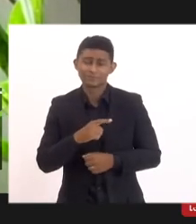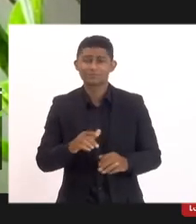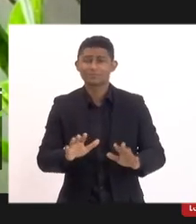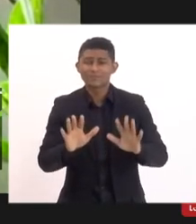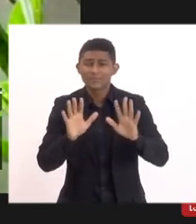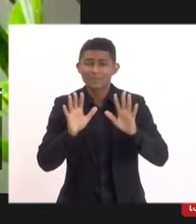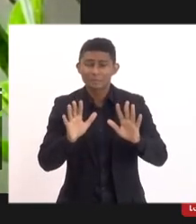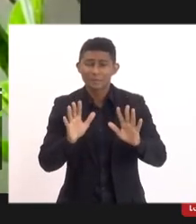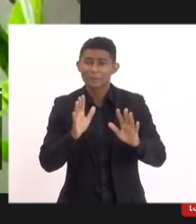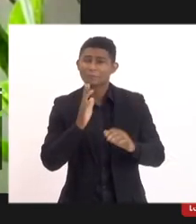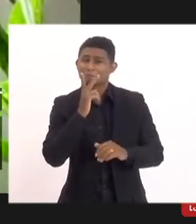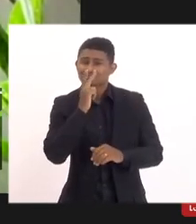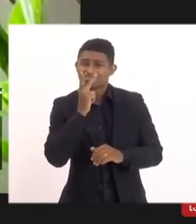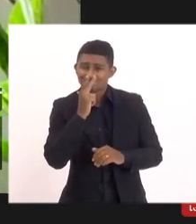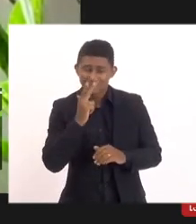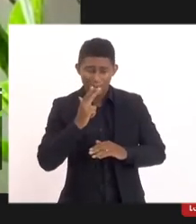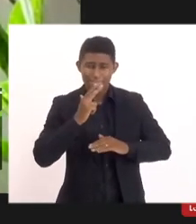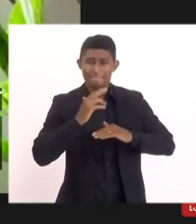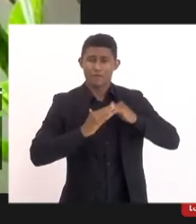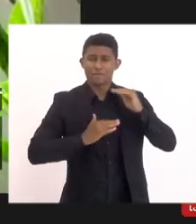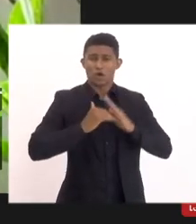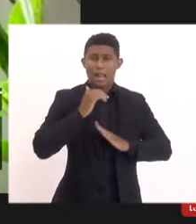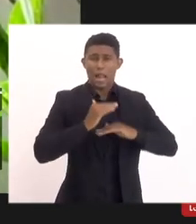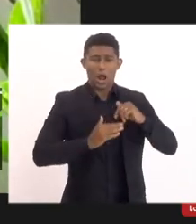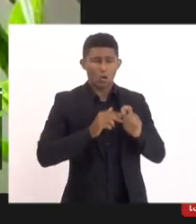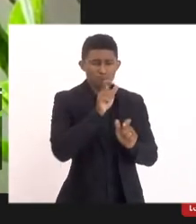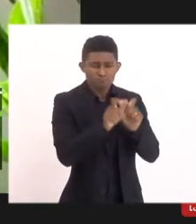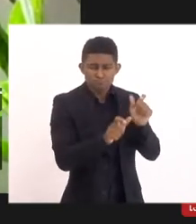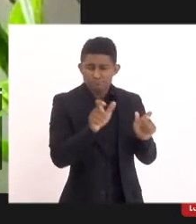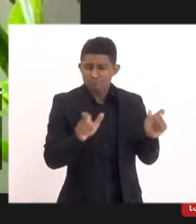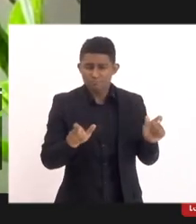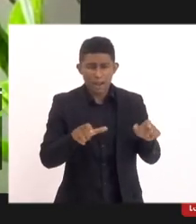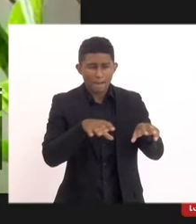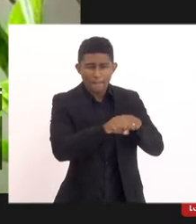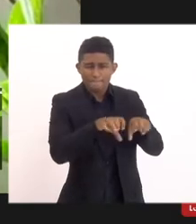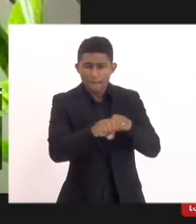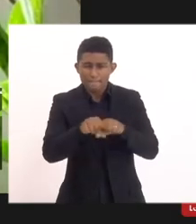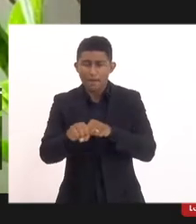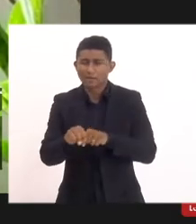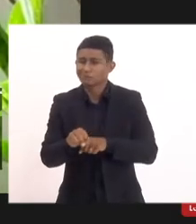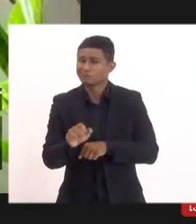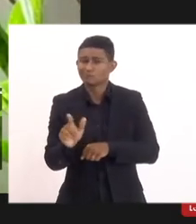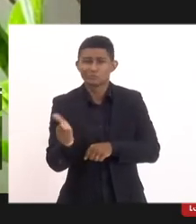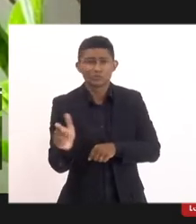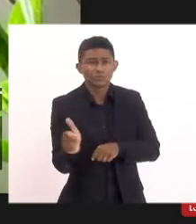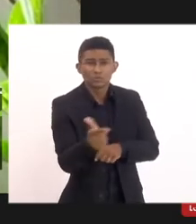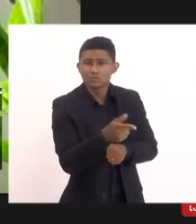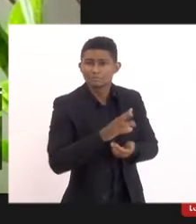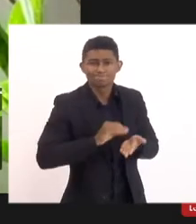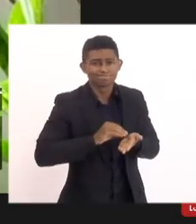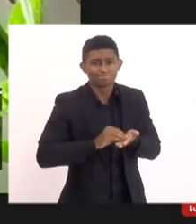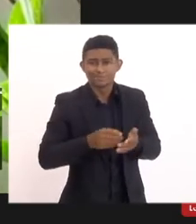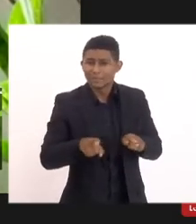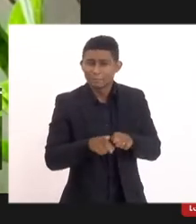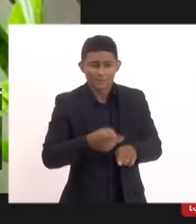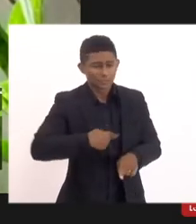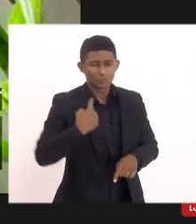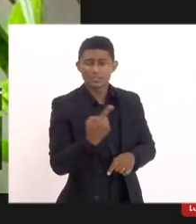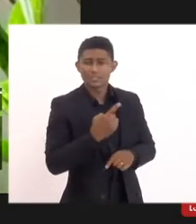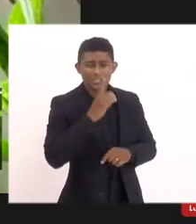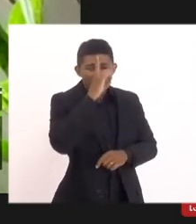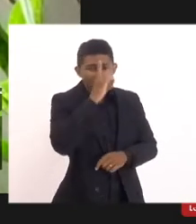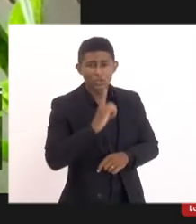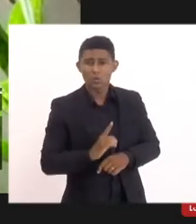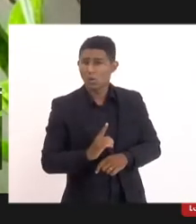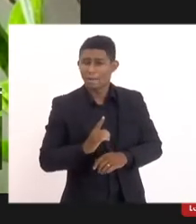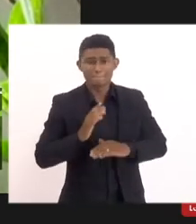temos profissionais preparados para isso, viu, Alessandra? Nem professores, nem nós mesmos estamos preparados para